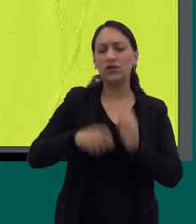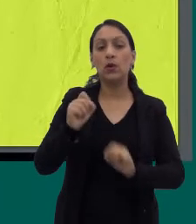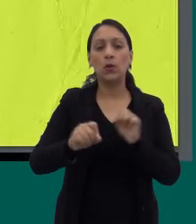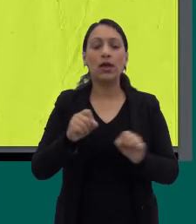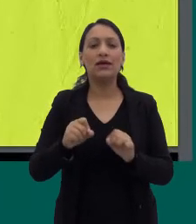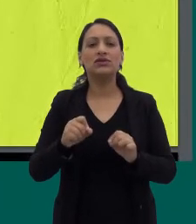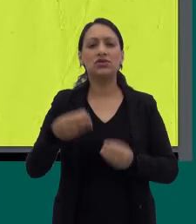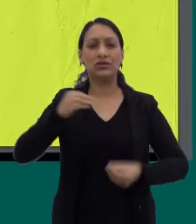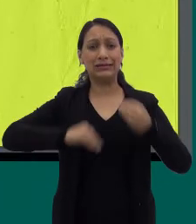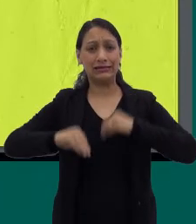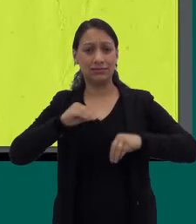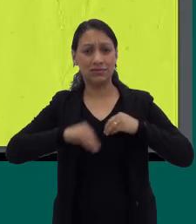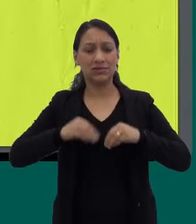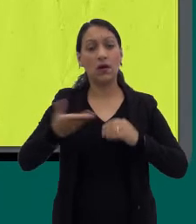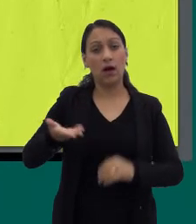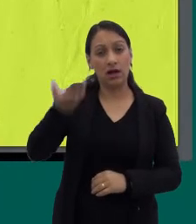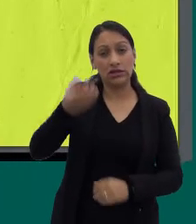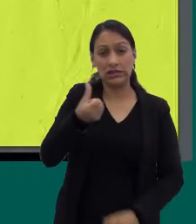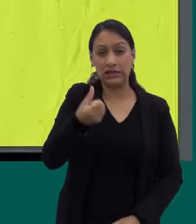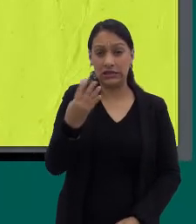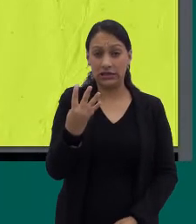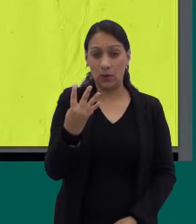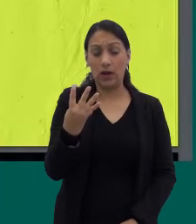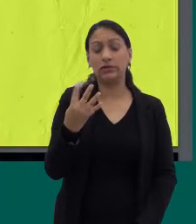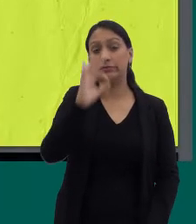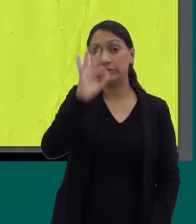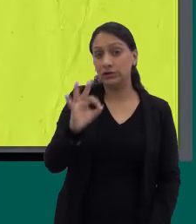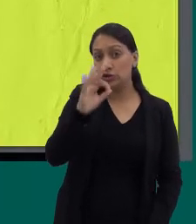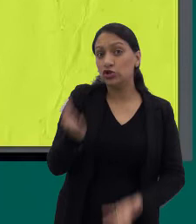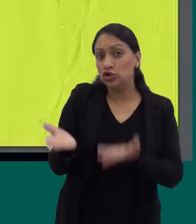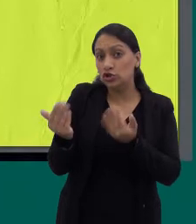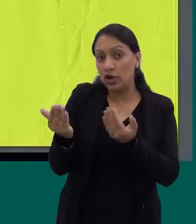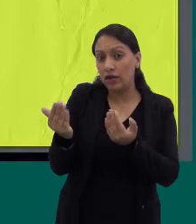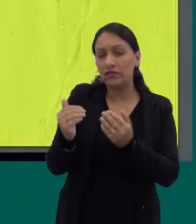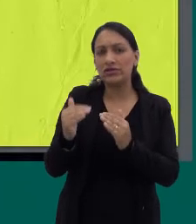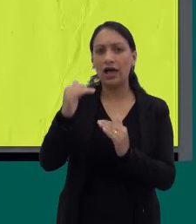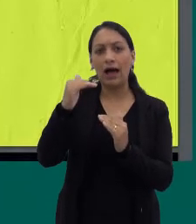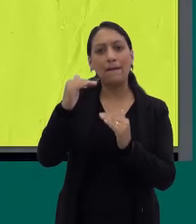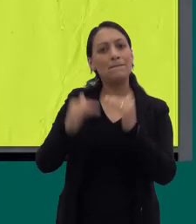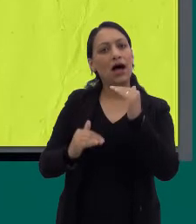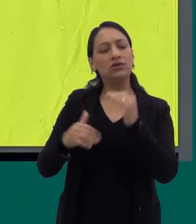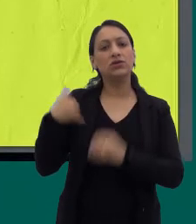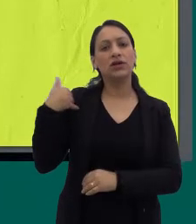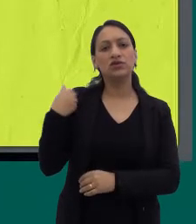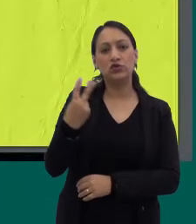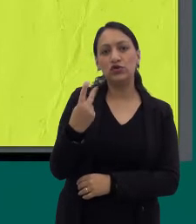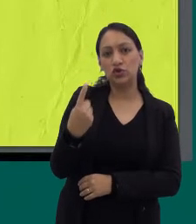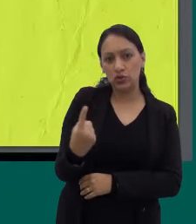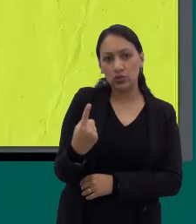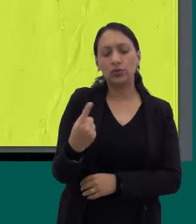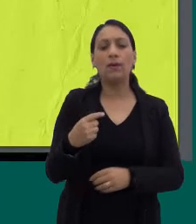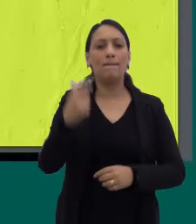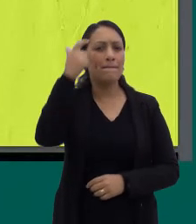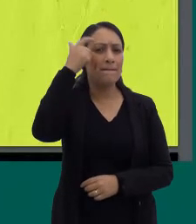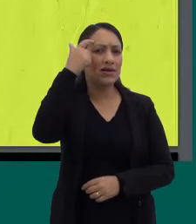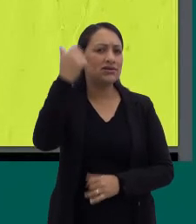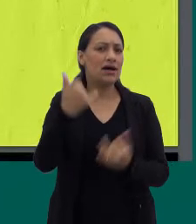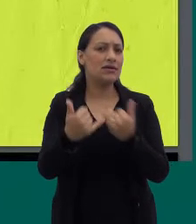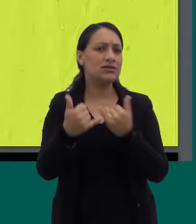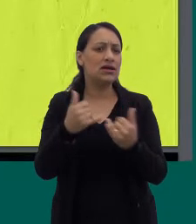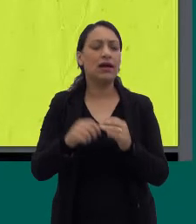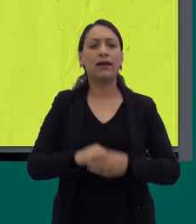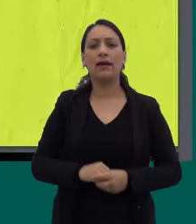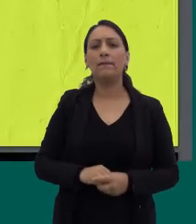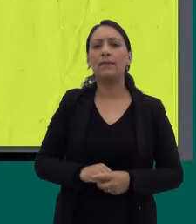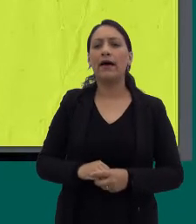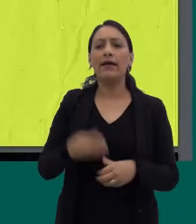depressivos, né, bem alta, 64% em jovens menores de 20 anos, né? A gente pode pensar aquele público também que está entrando